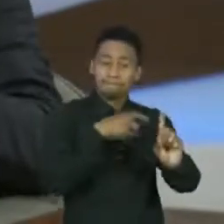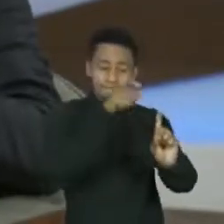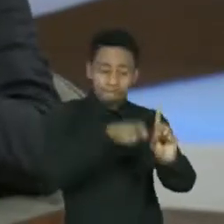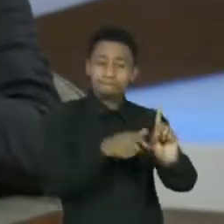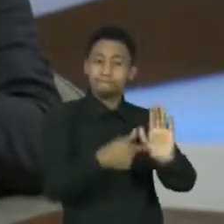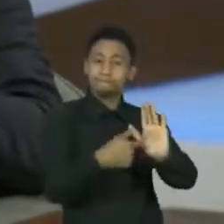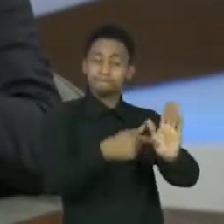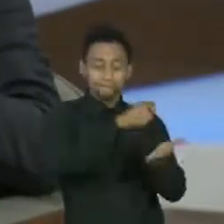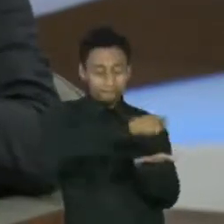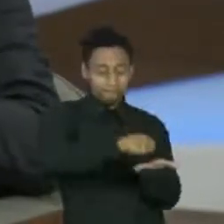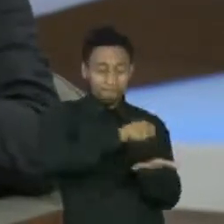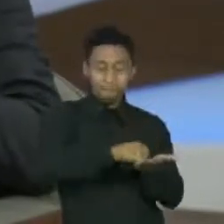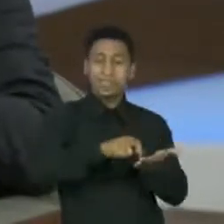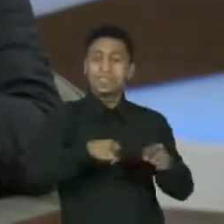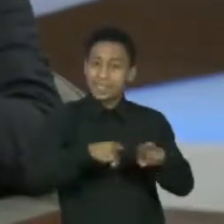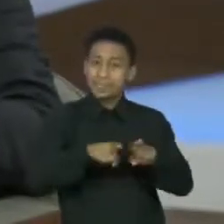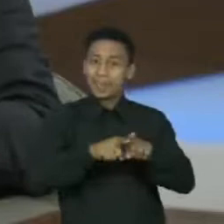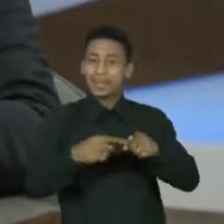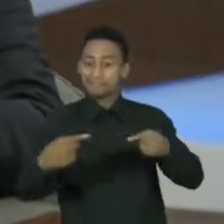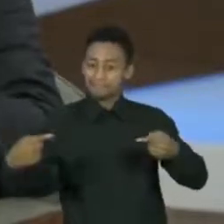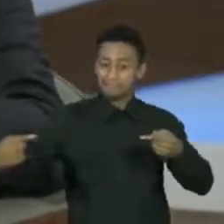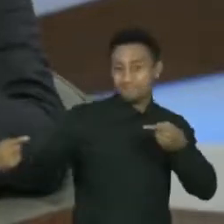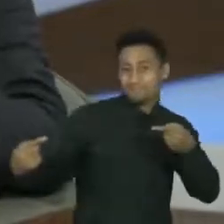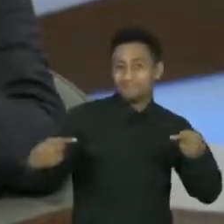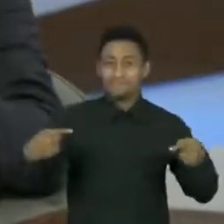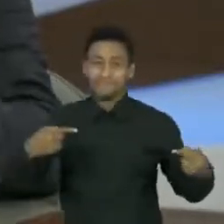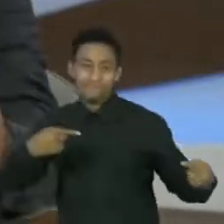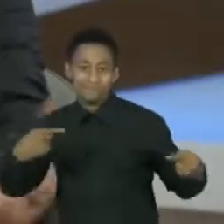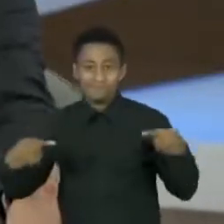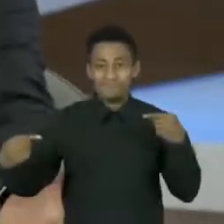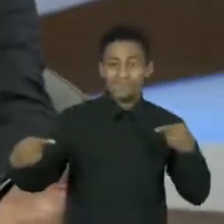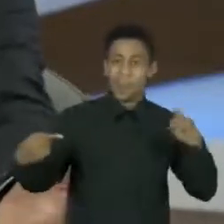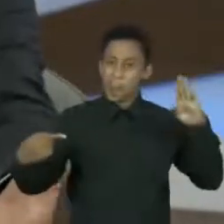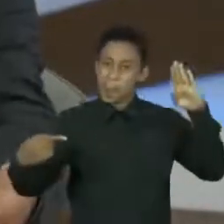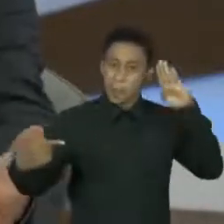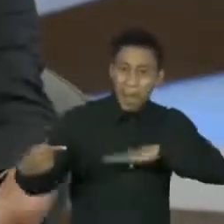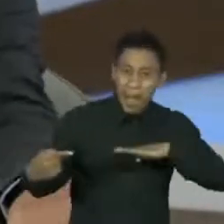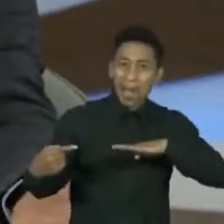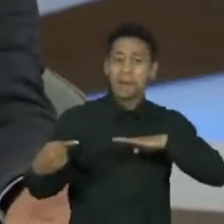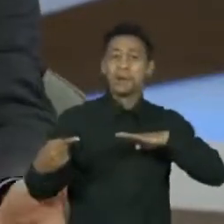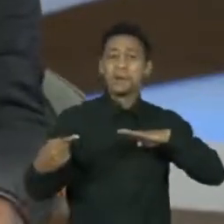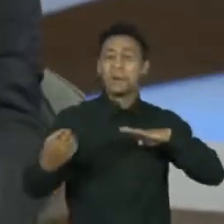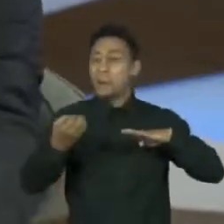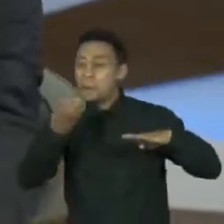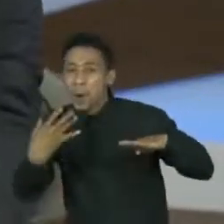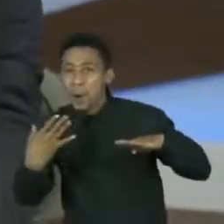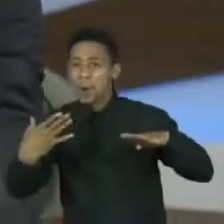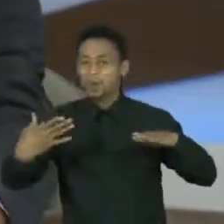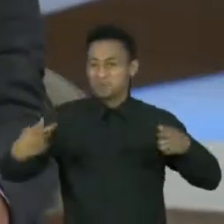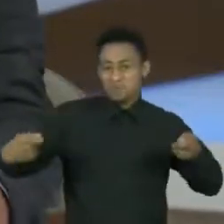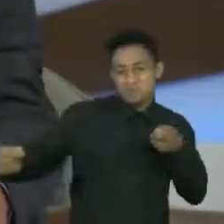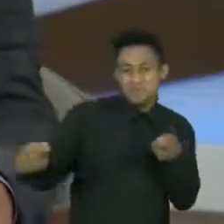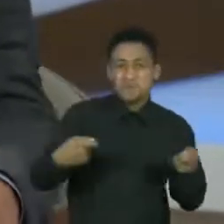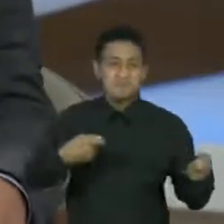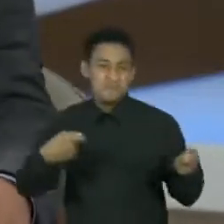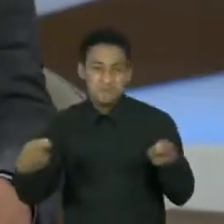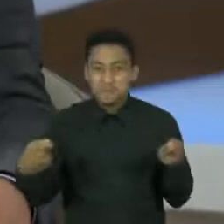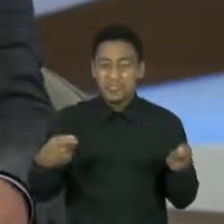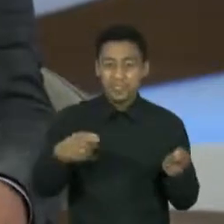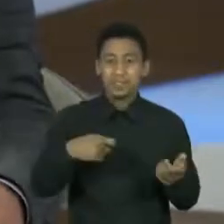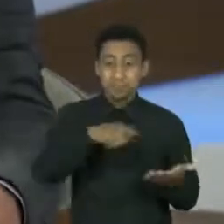é esse duelo entre o bem eo mal mesmo numa condição como é que é retratada no romance